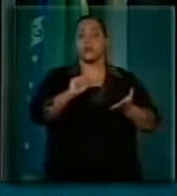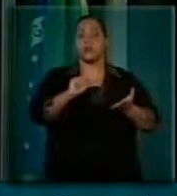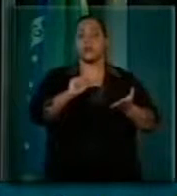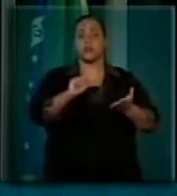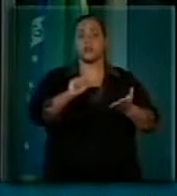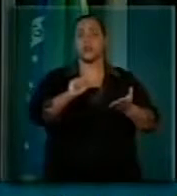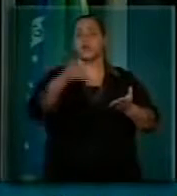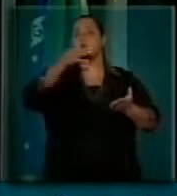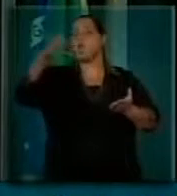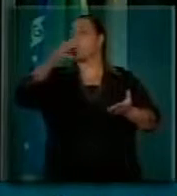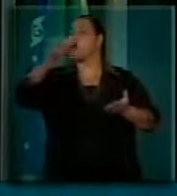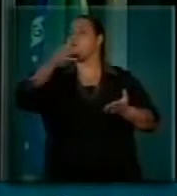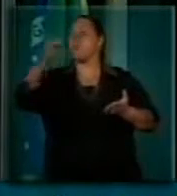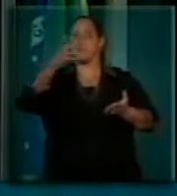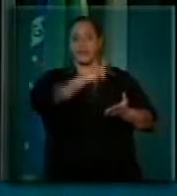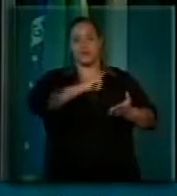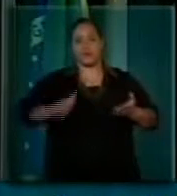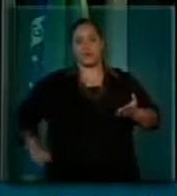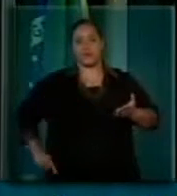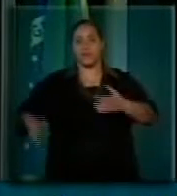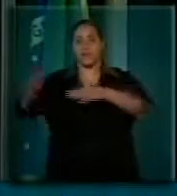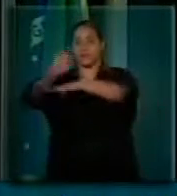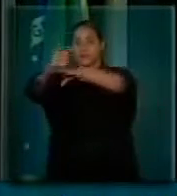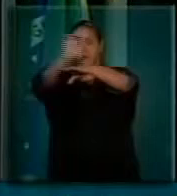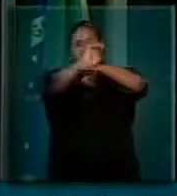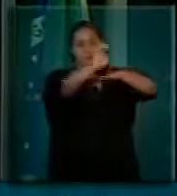das sugestões dos governadores.